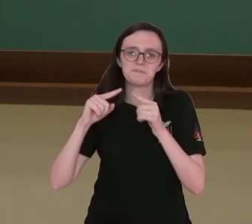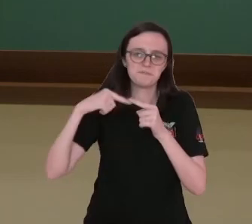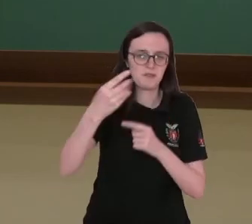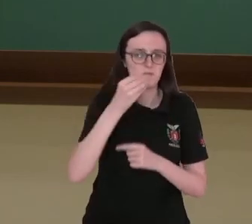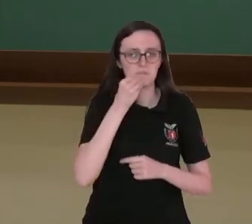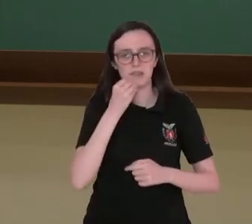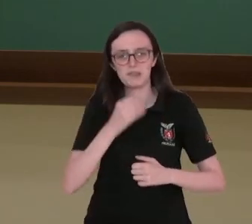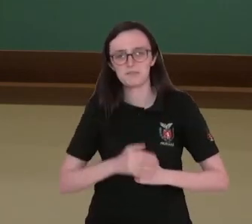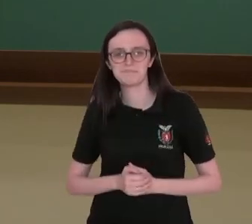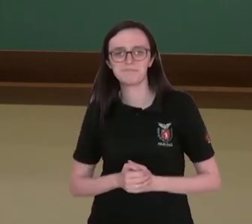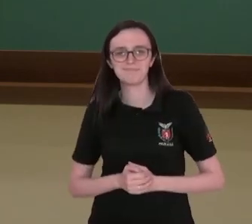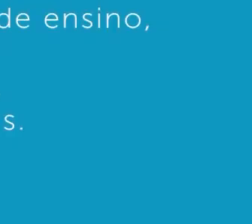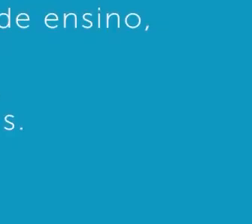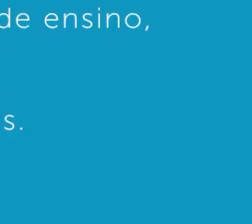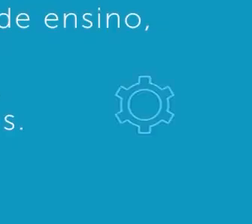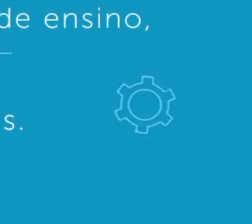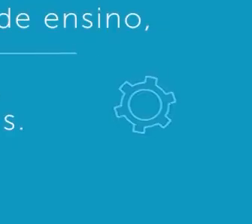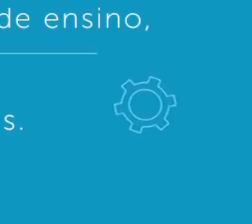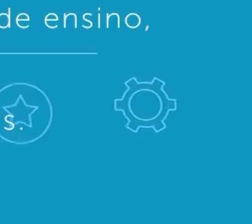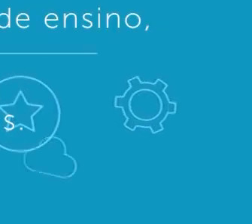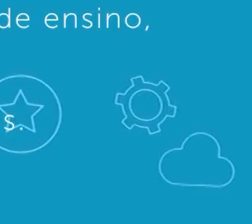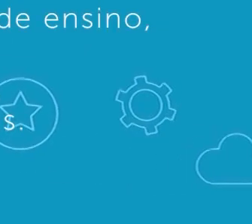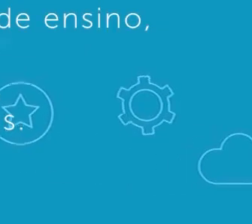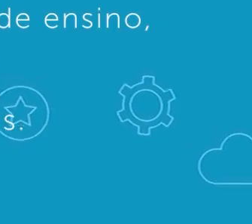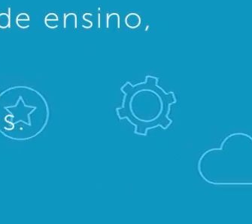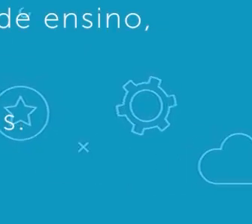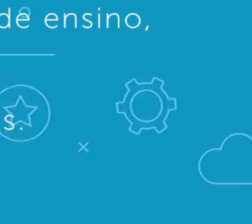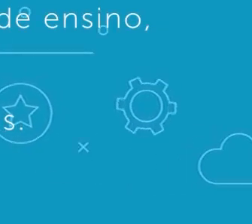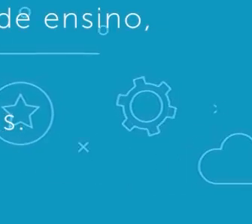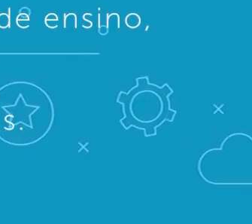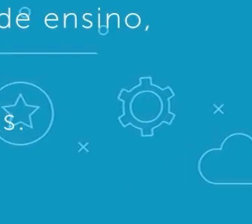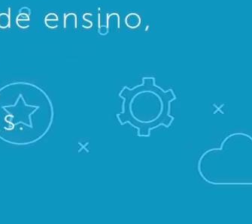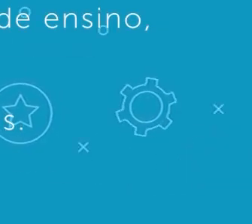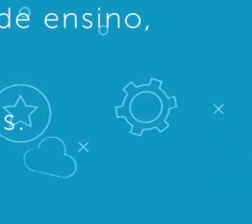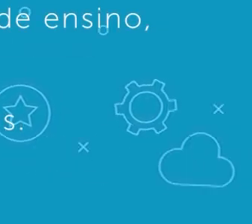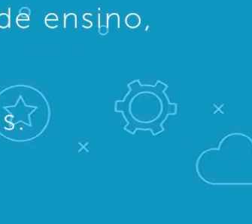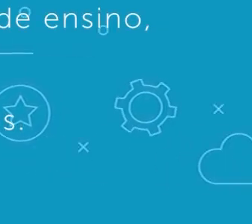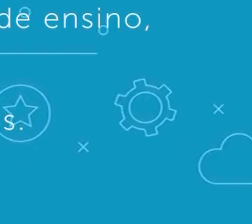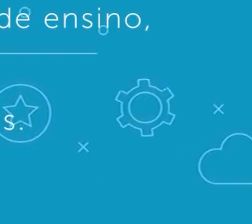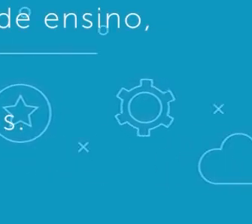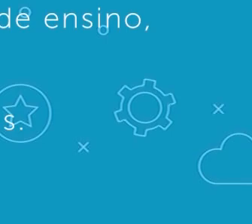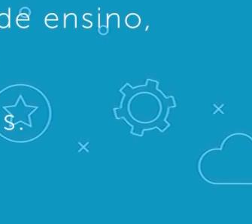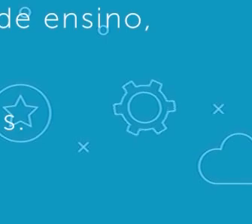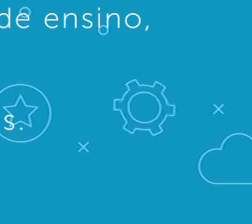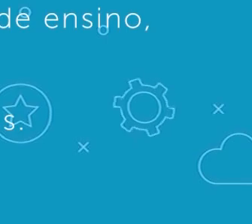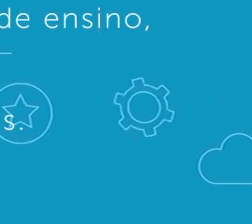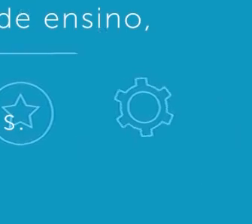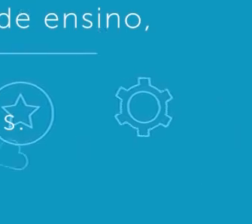oportunidade.